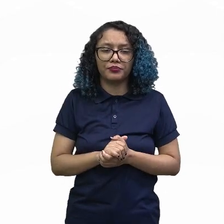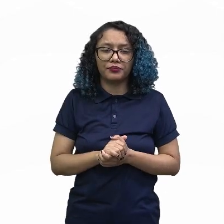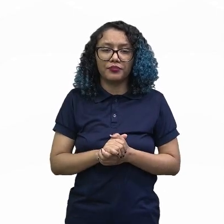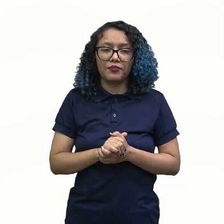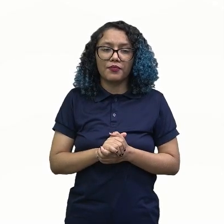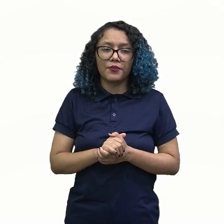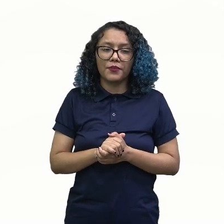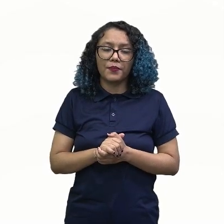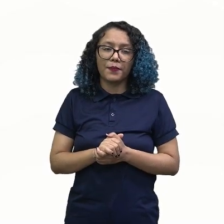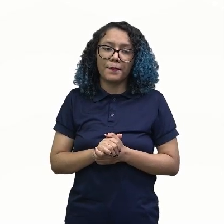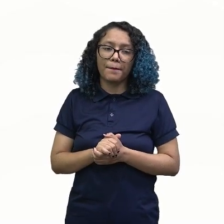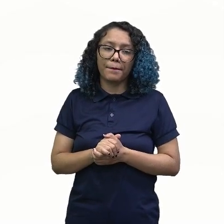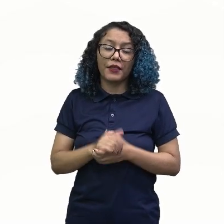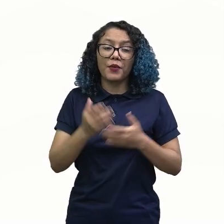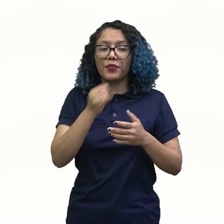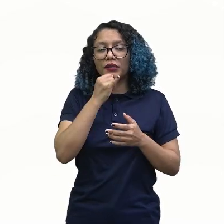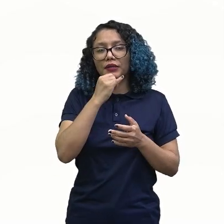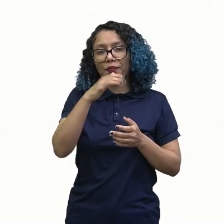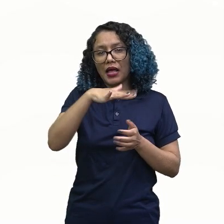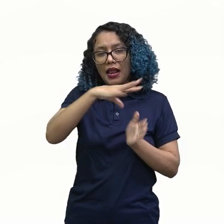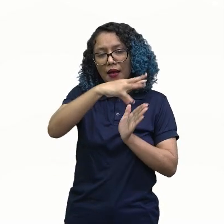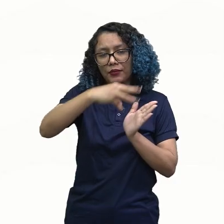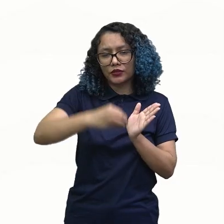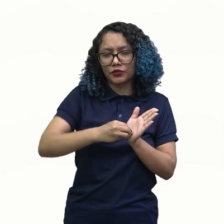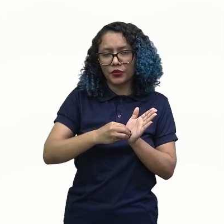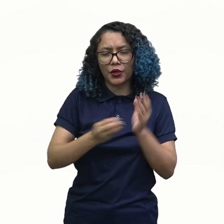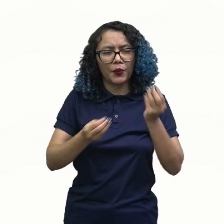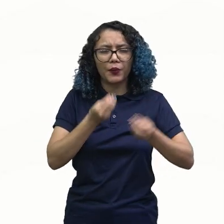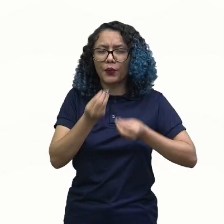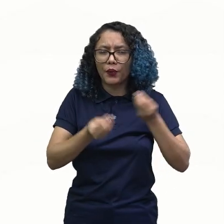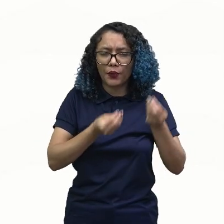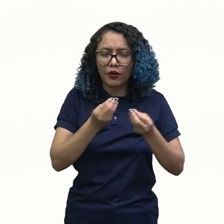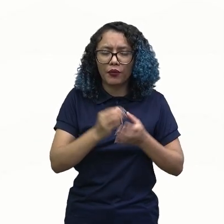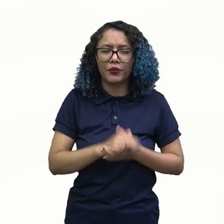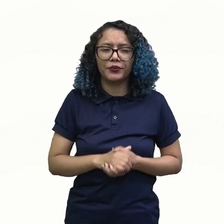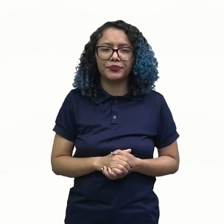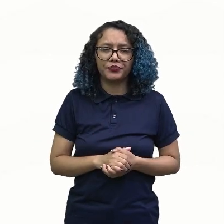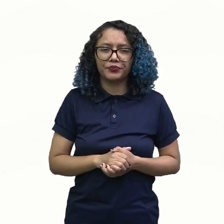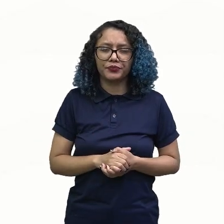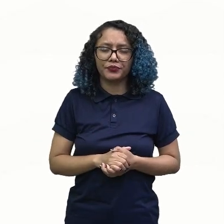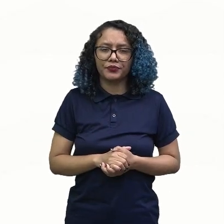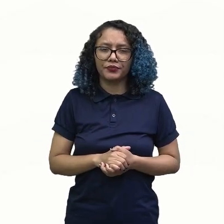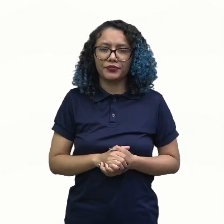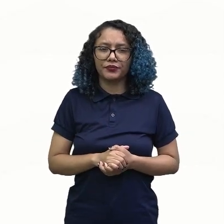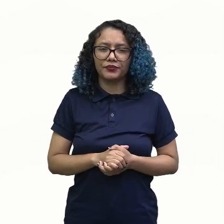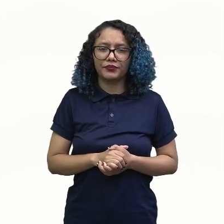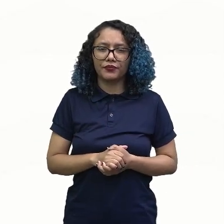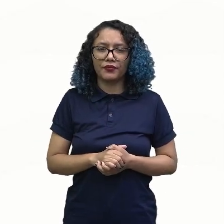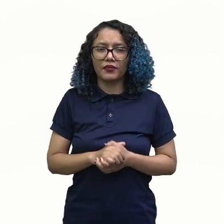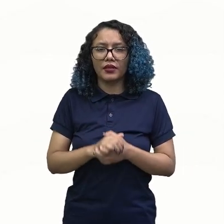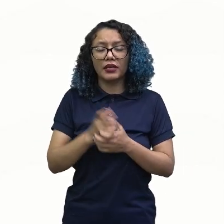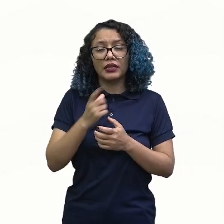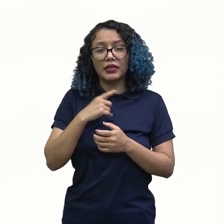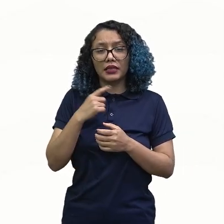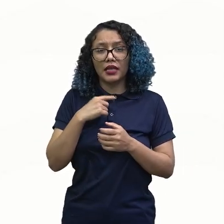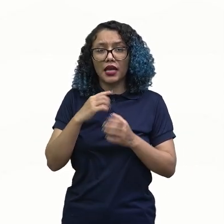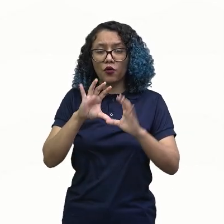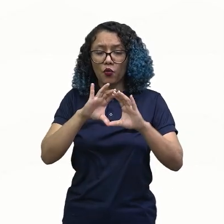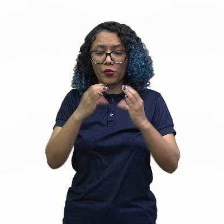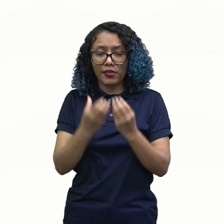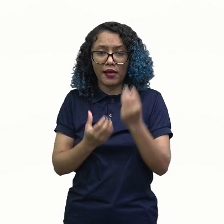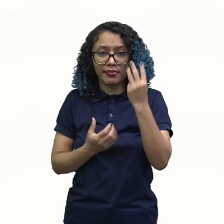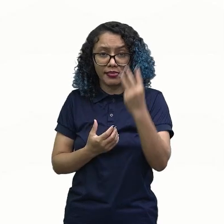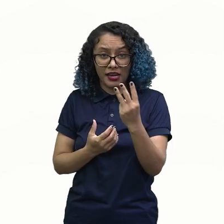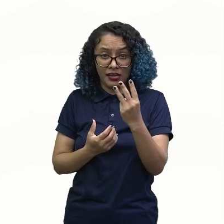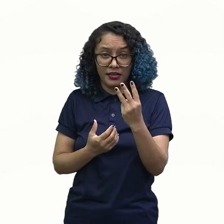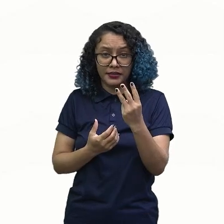que na Amazônia, por exemplo, como a gente pode observar aqui, temos 3 dessas comunidades, né?